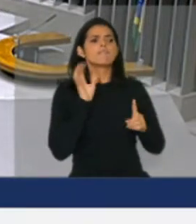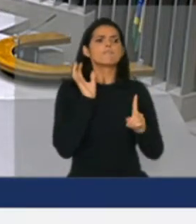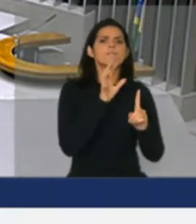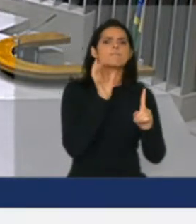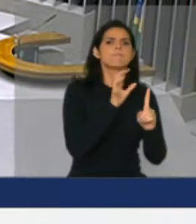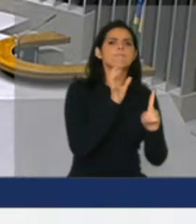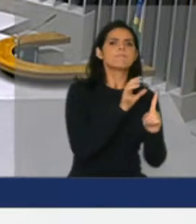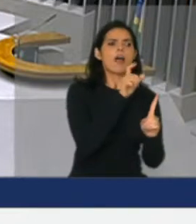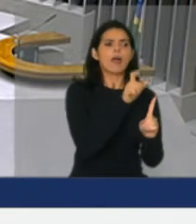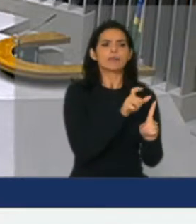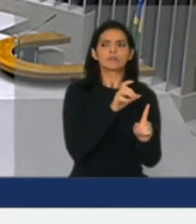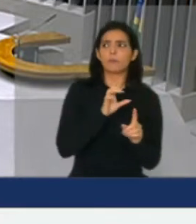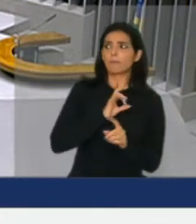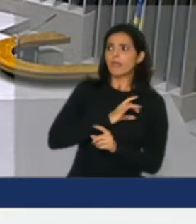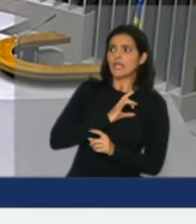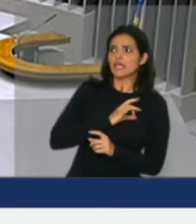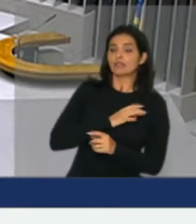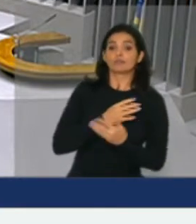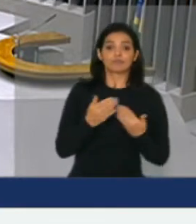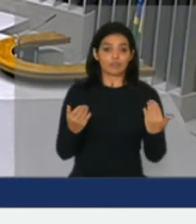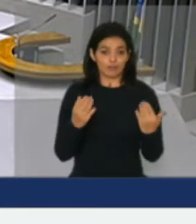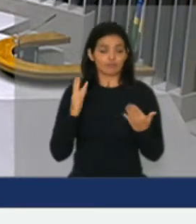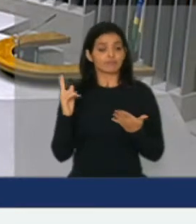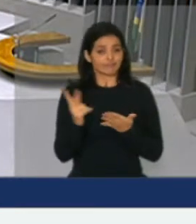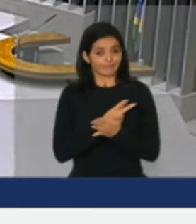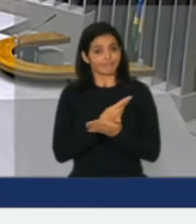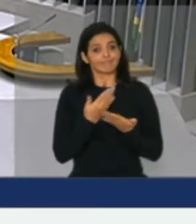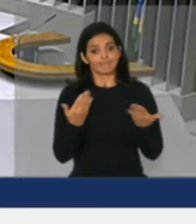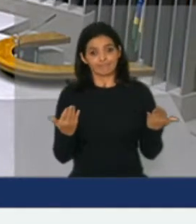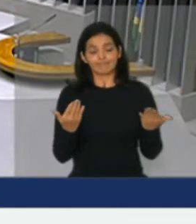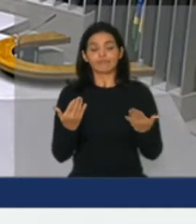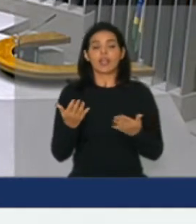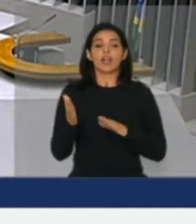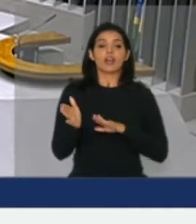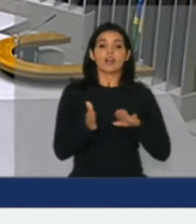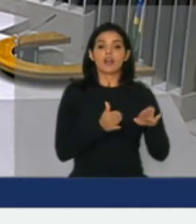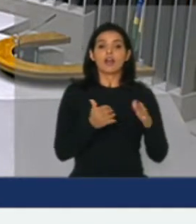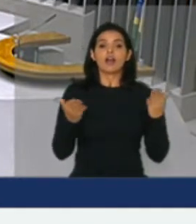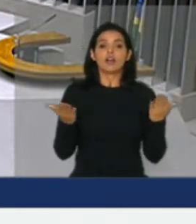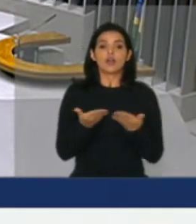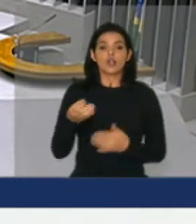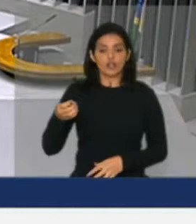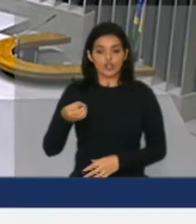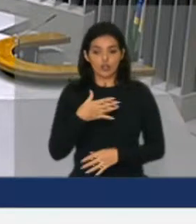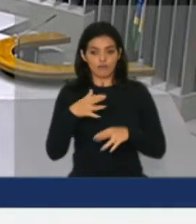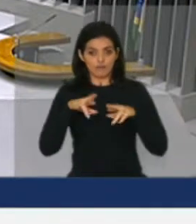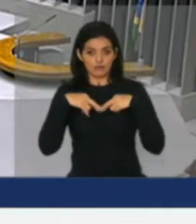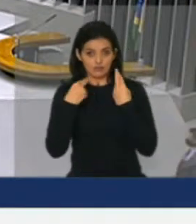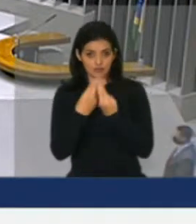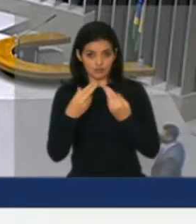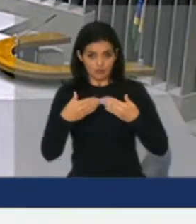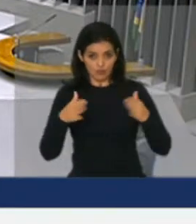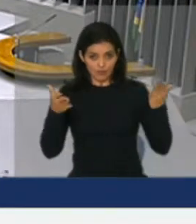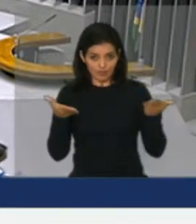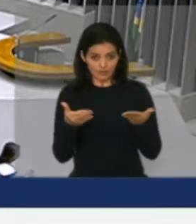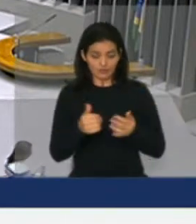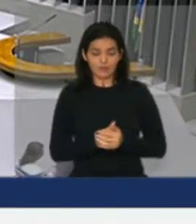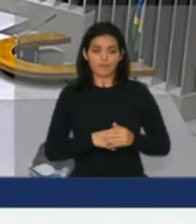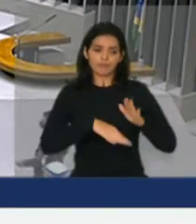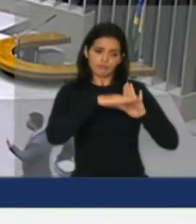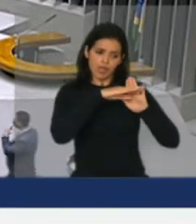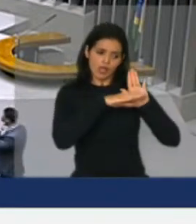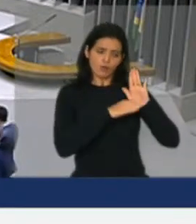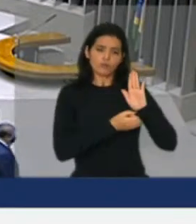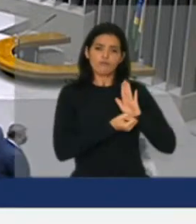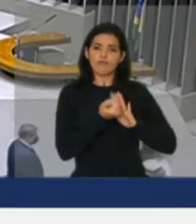Agora, com uma nova sessão que terá início a qualquer momento, a pauta contém vários projetos